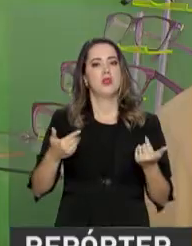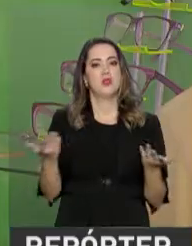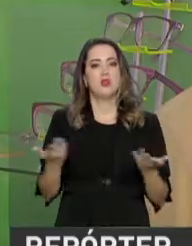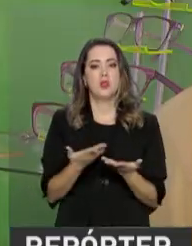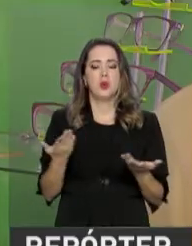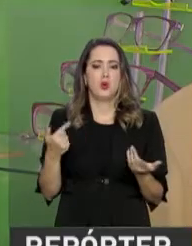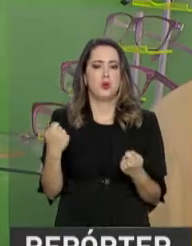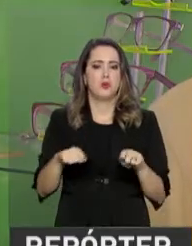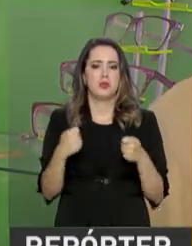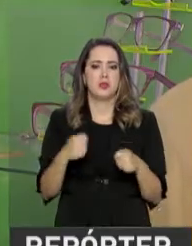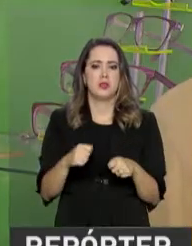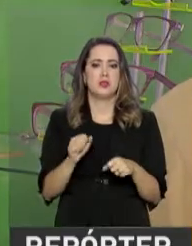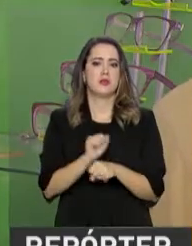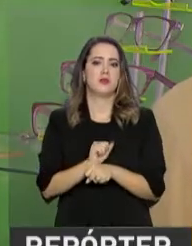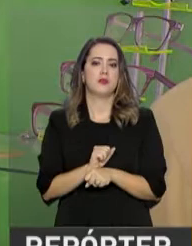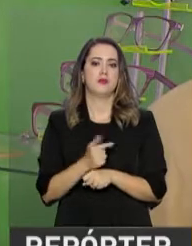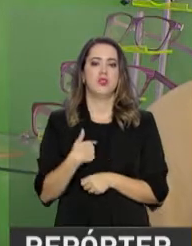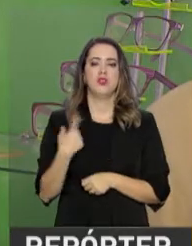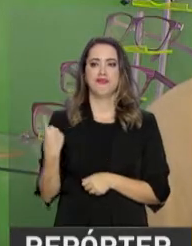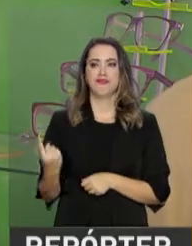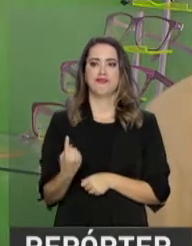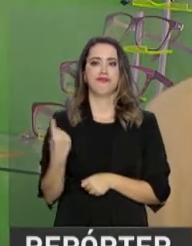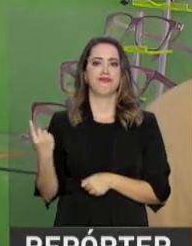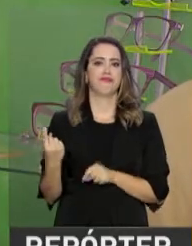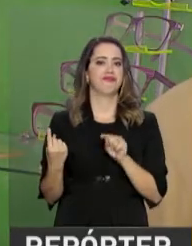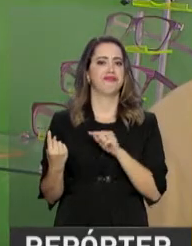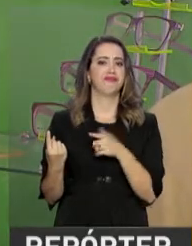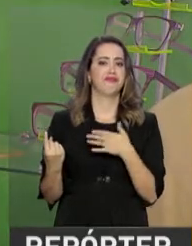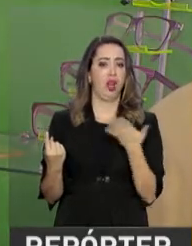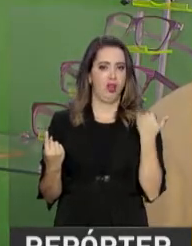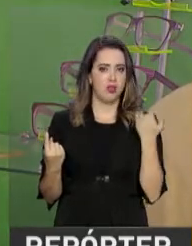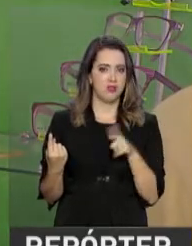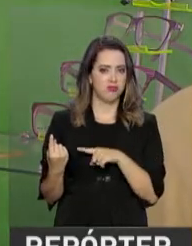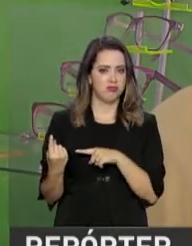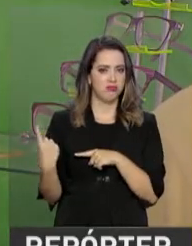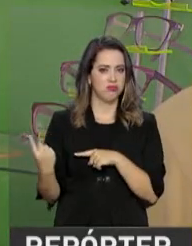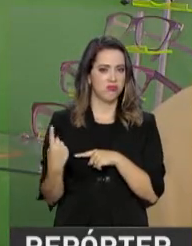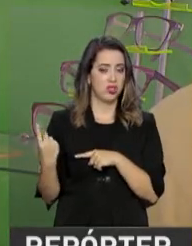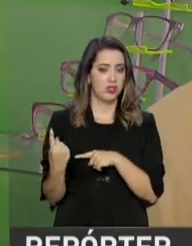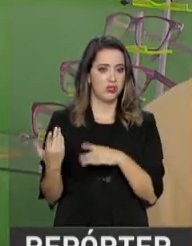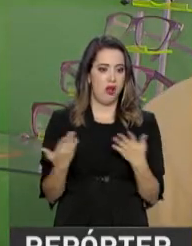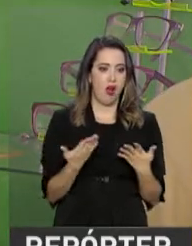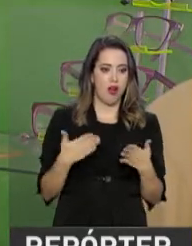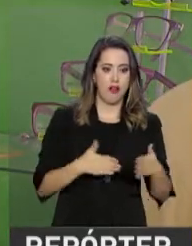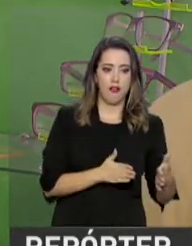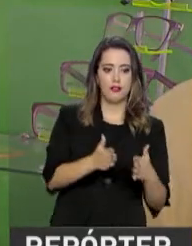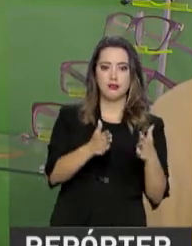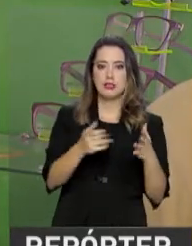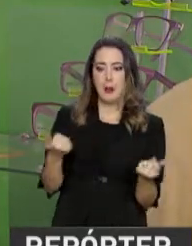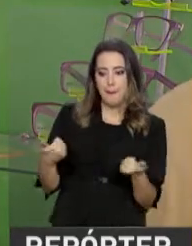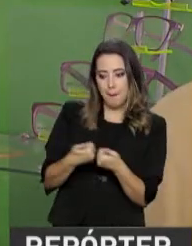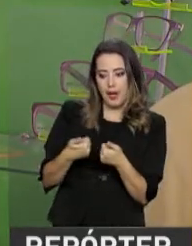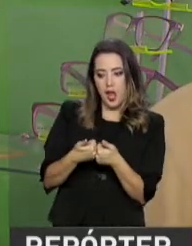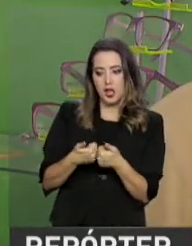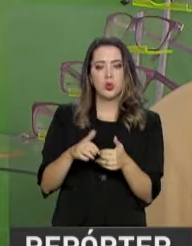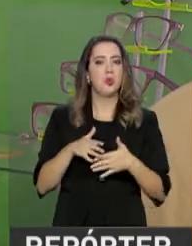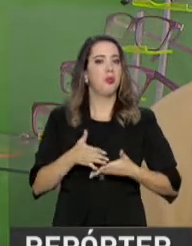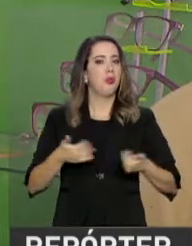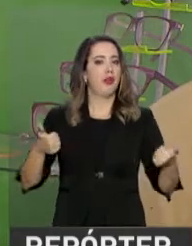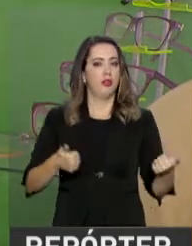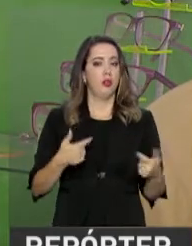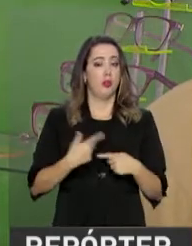a gente vive aqui num buraco né não tinha internado e agora com essa pizza vai melhorar um pouco porque